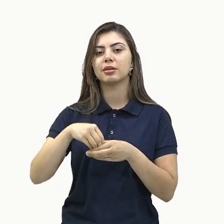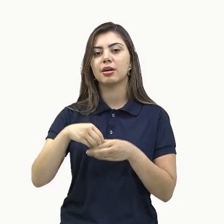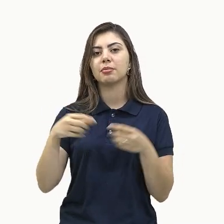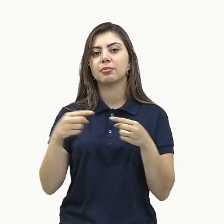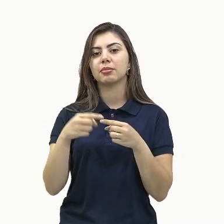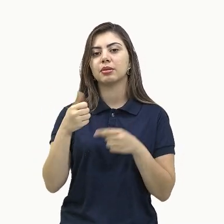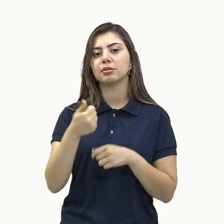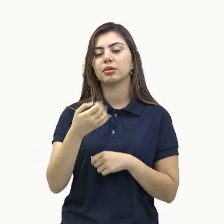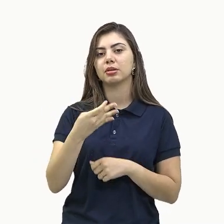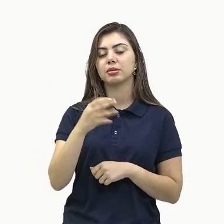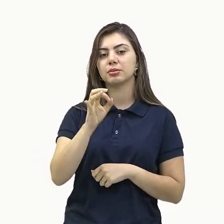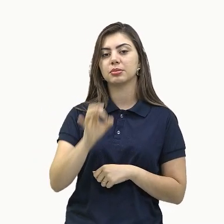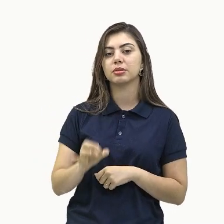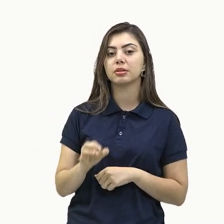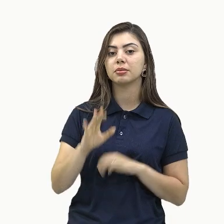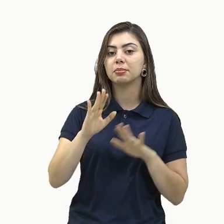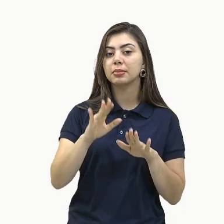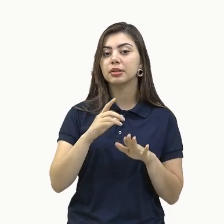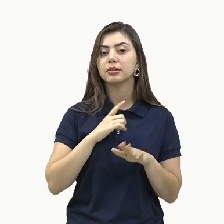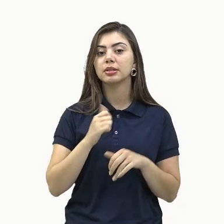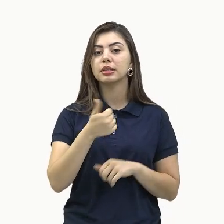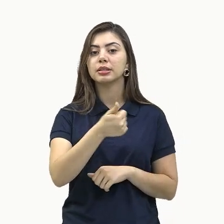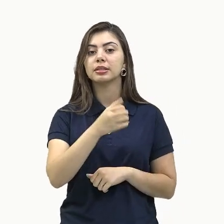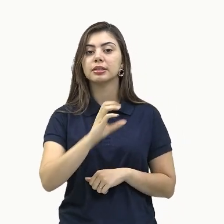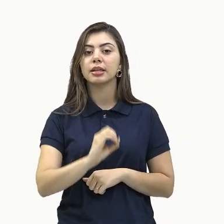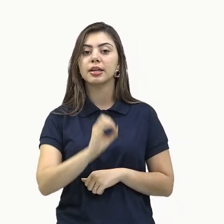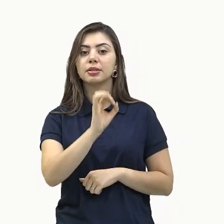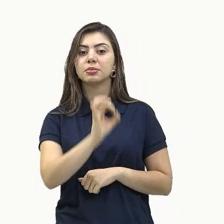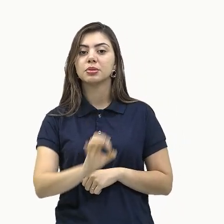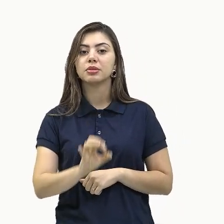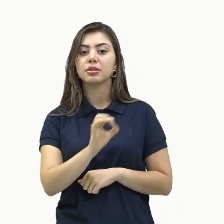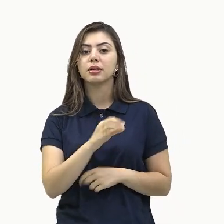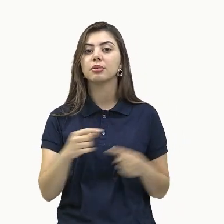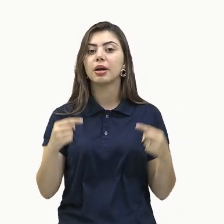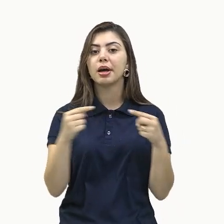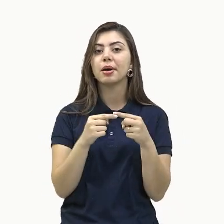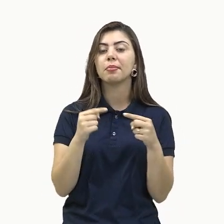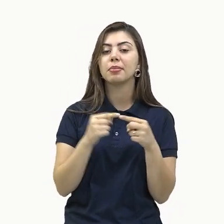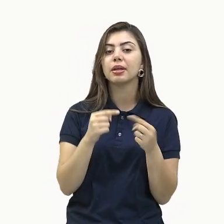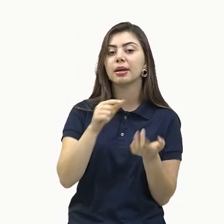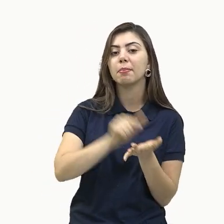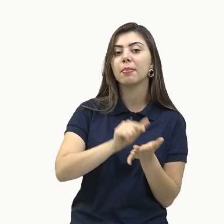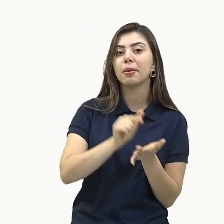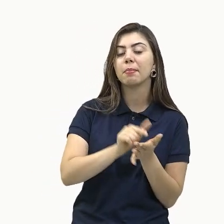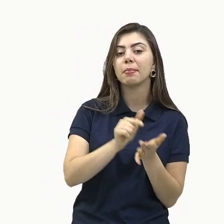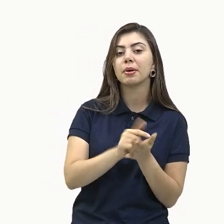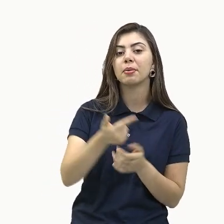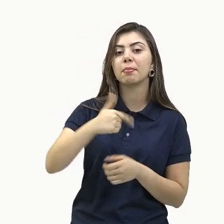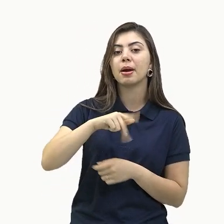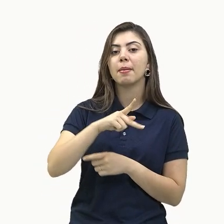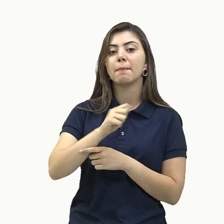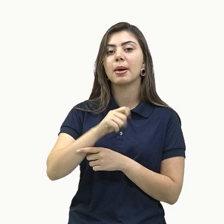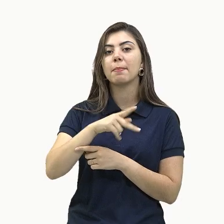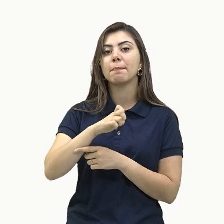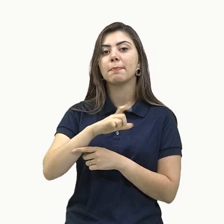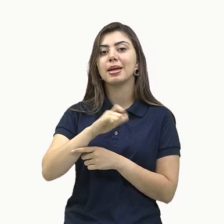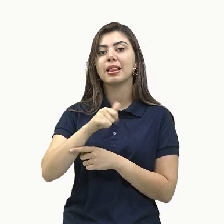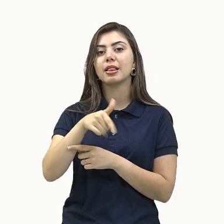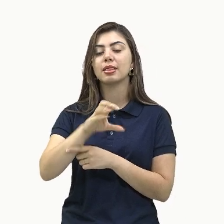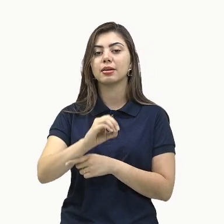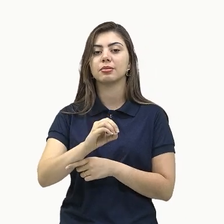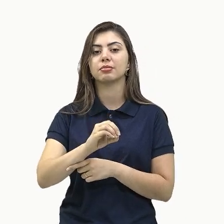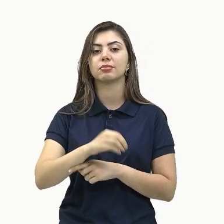descartes. E 10% está representado aqui, então, por papel e papelão